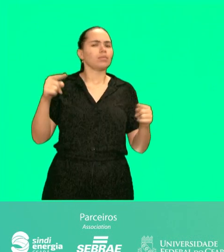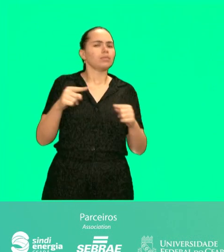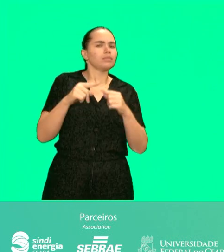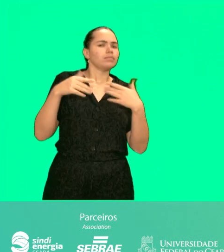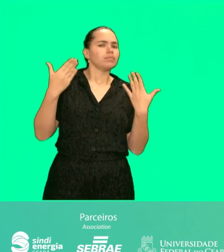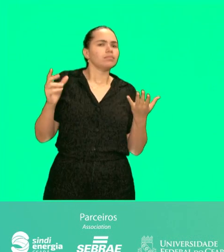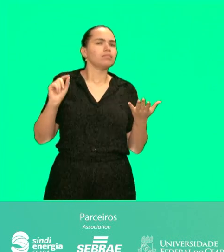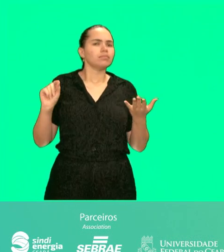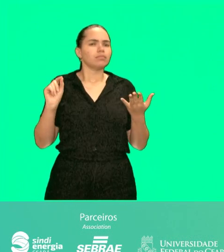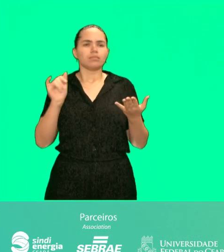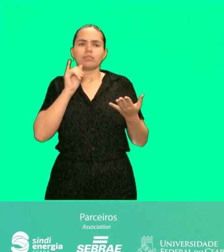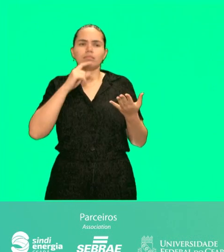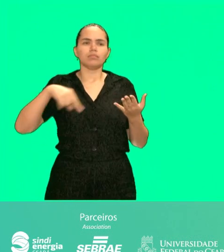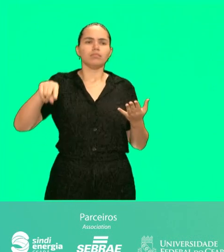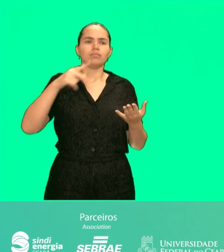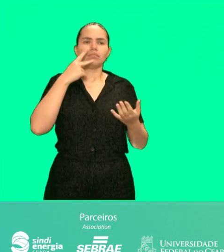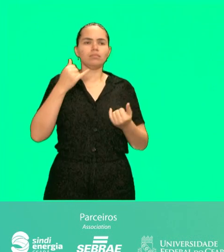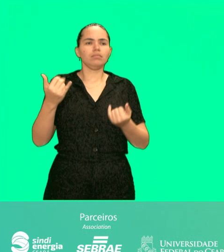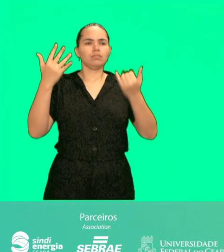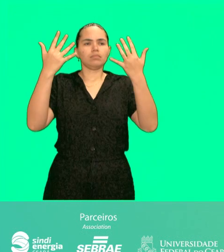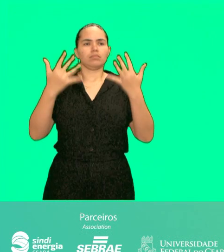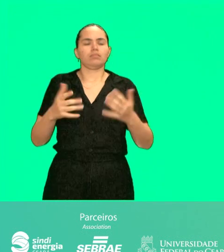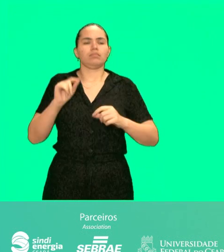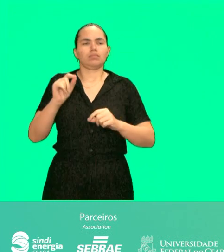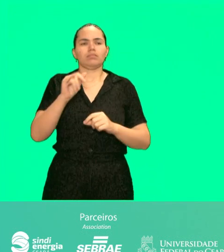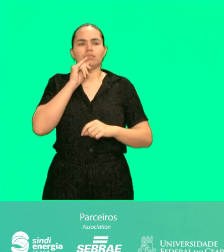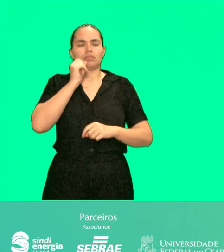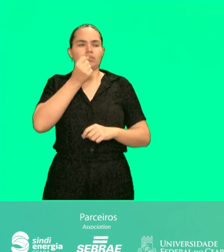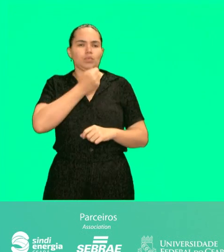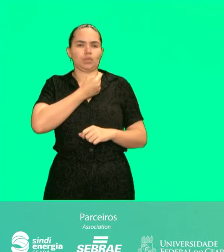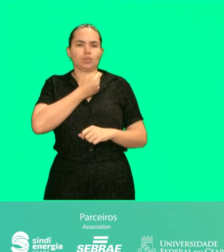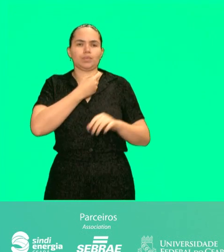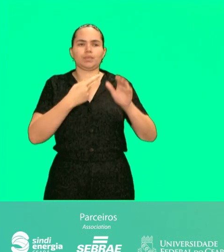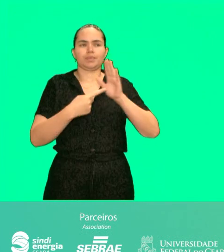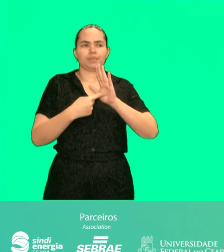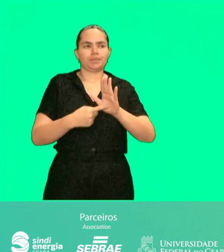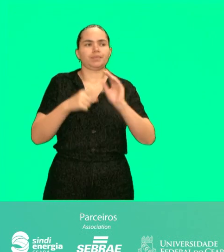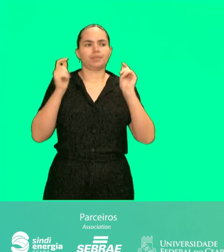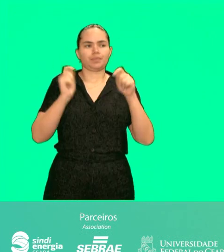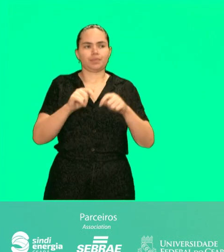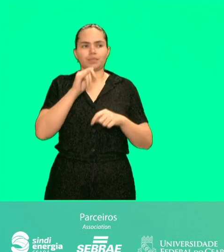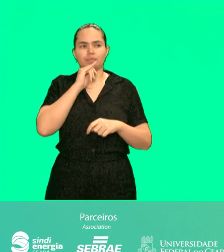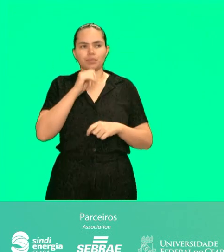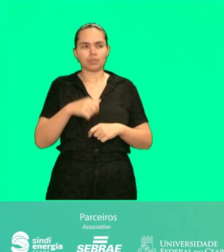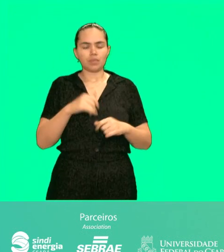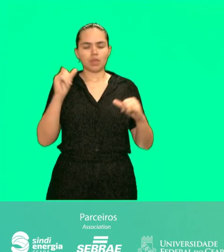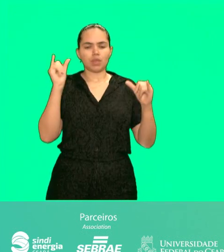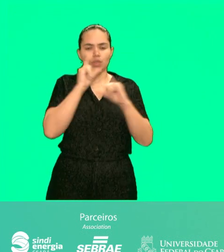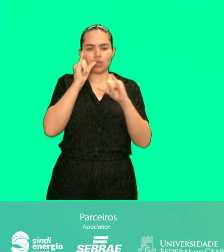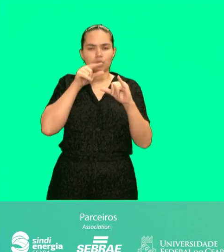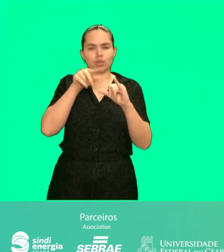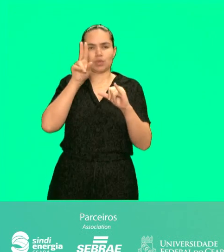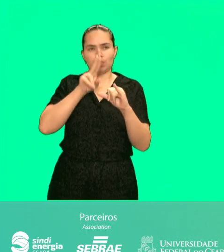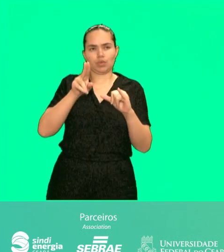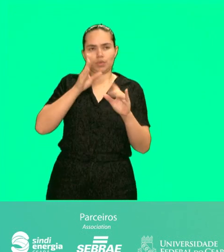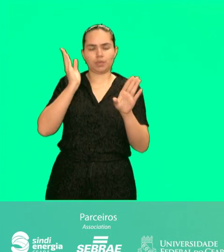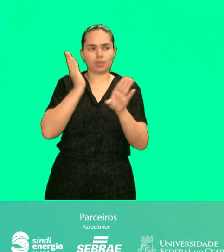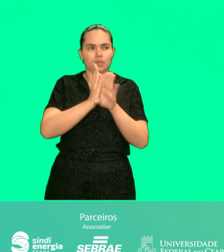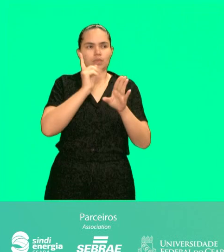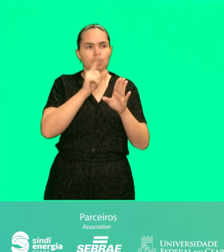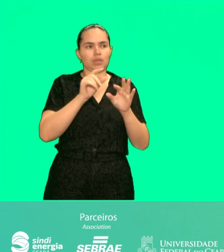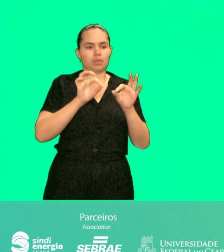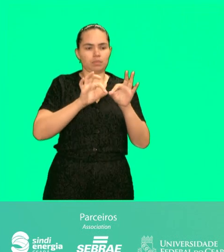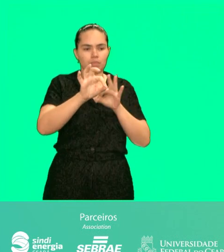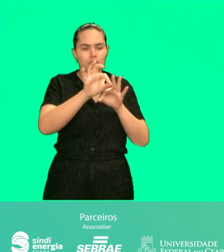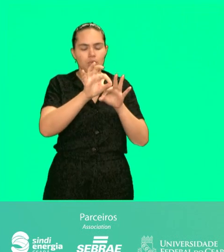quê? 80% A as gente a prefere baseline. dar We um número, prefer to give dar um some número aí de consumo de energia numbers of energy por consumption per metro